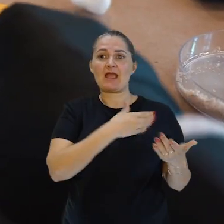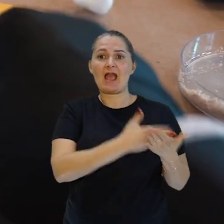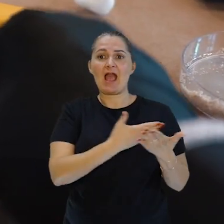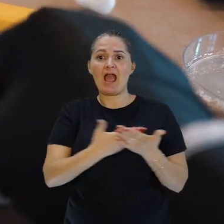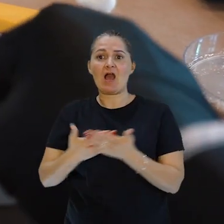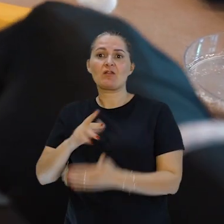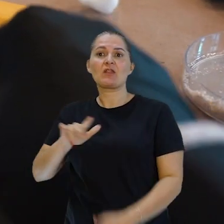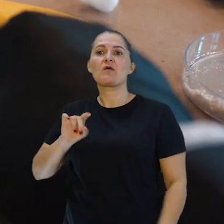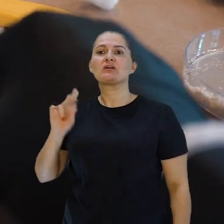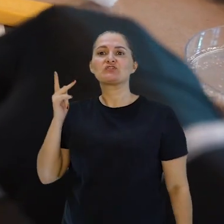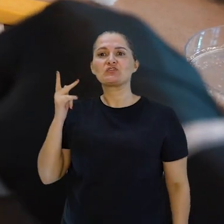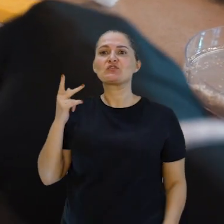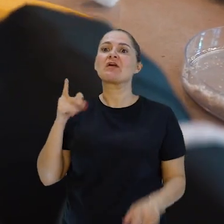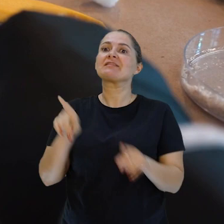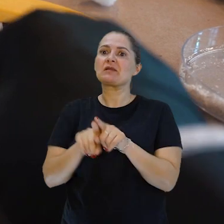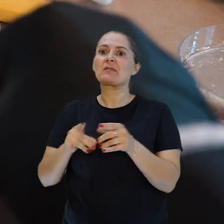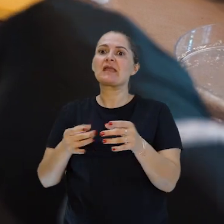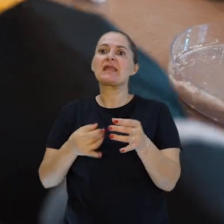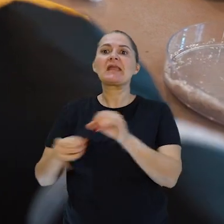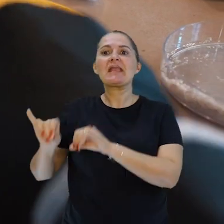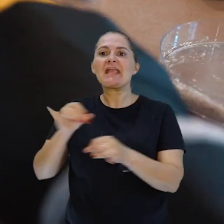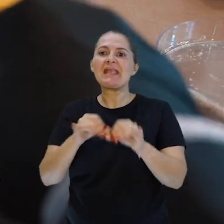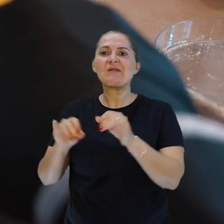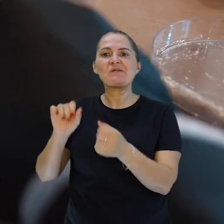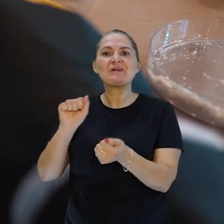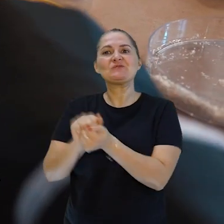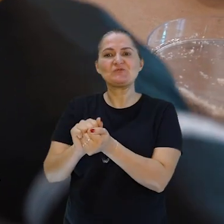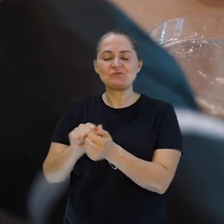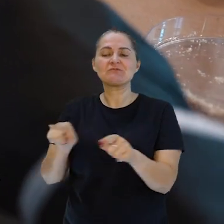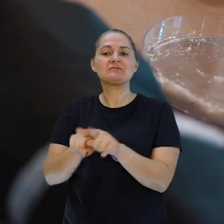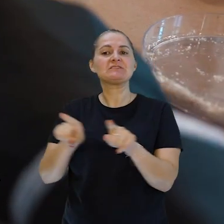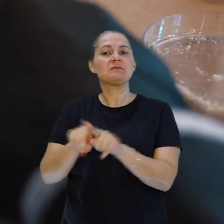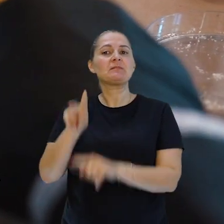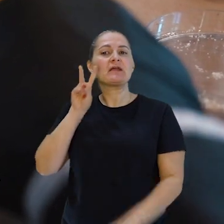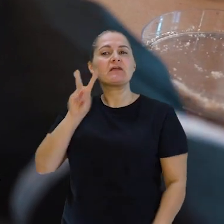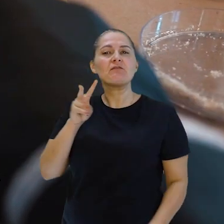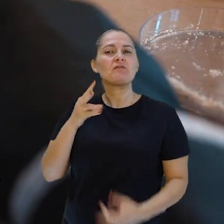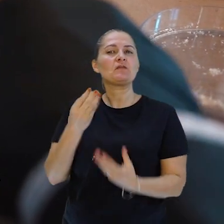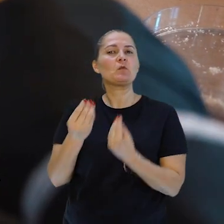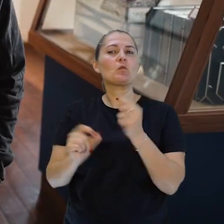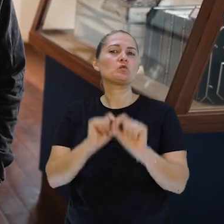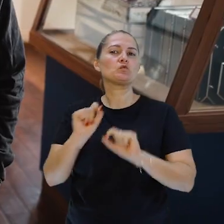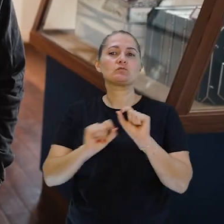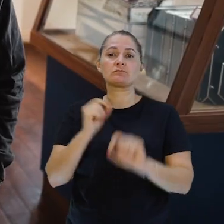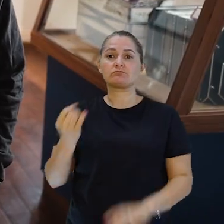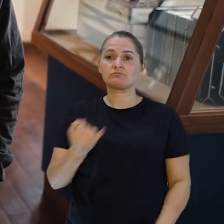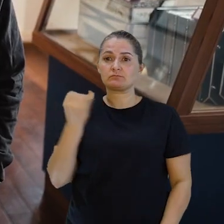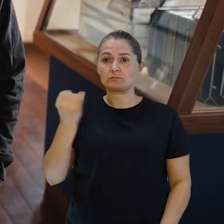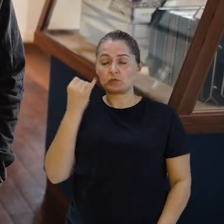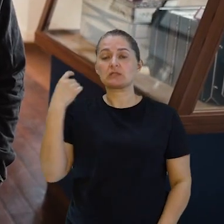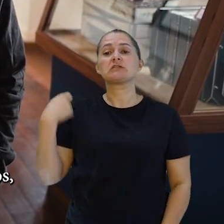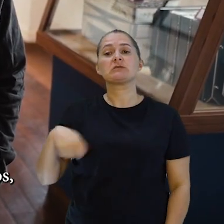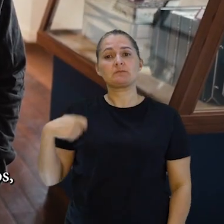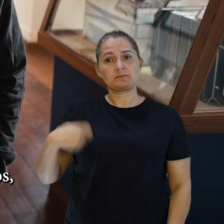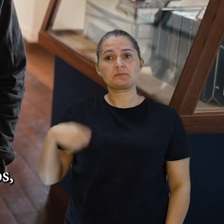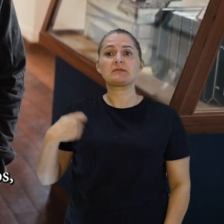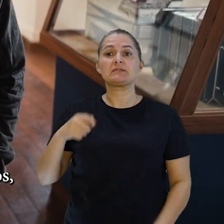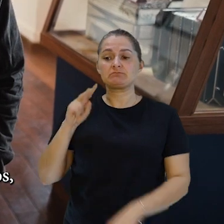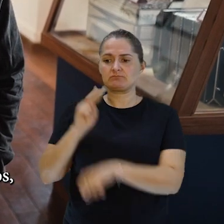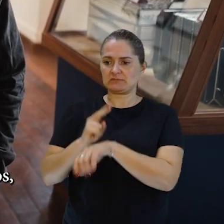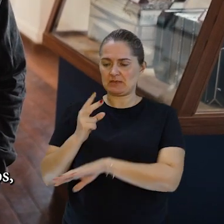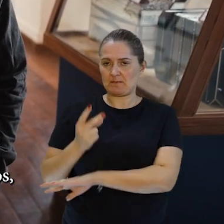assim, não só de história, mas também quase de química juntos. E a gente viu muito sobre a importância que a gente tem que dar